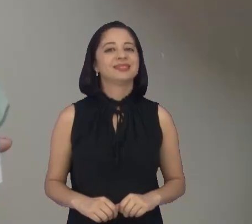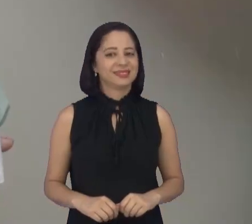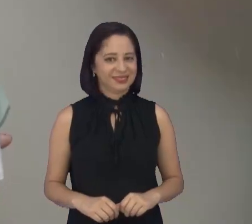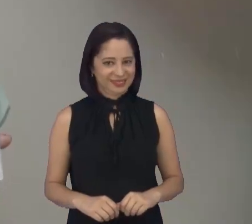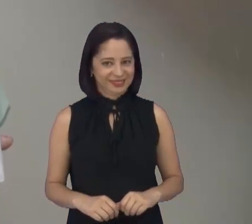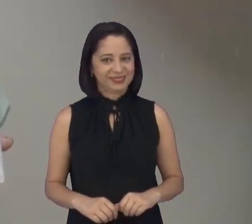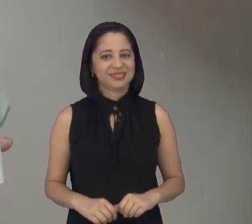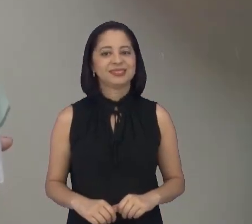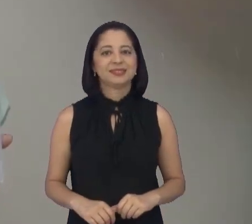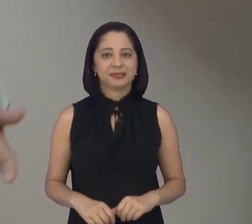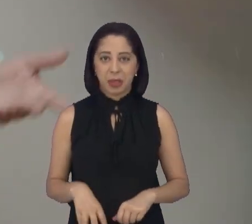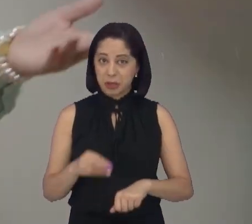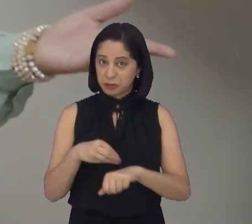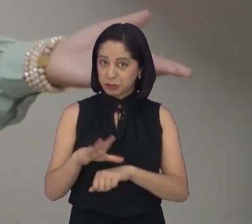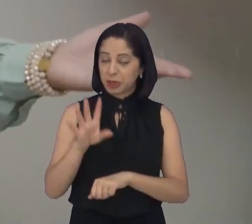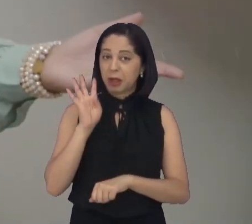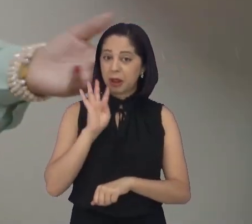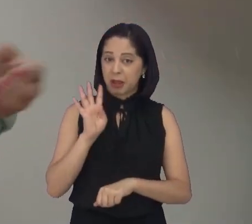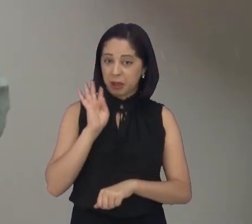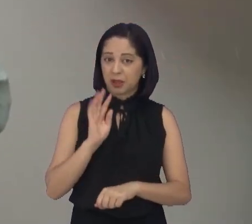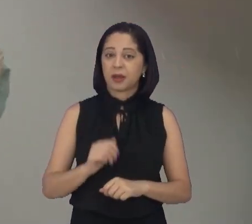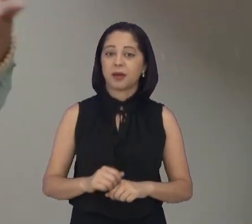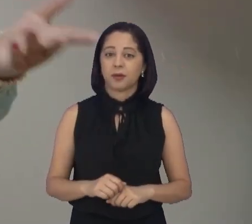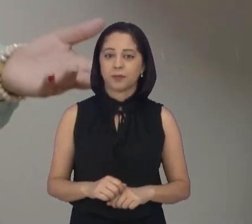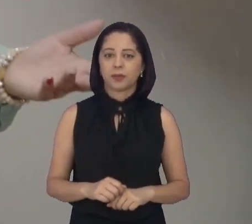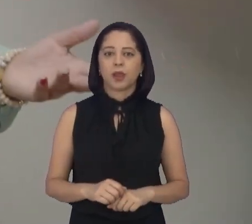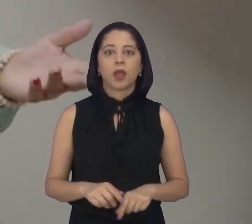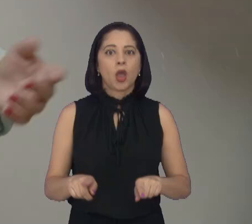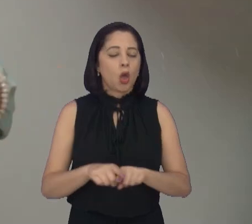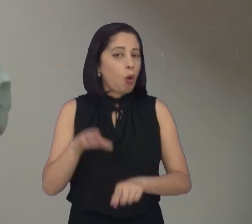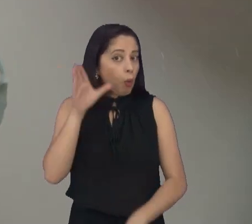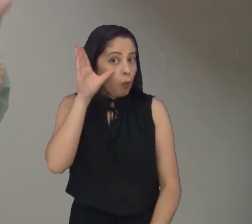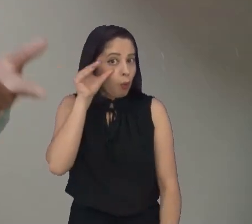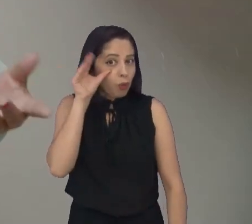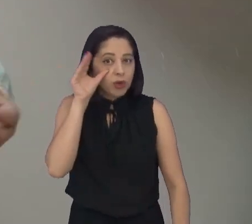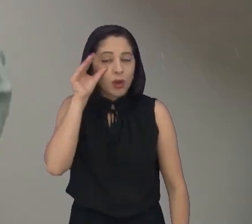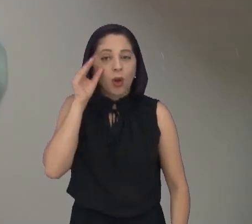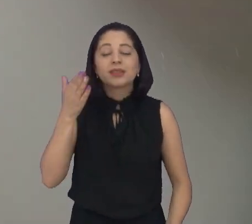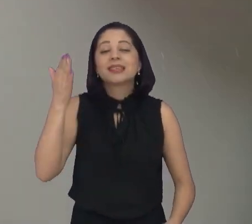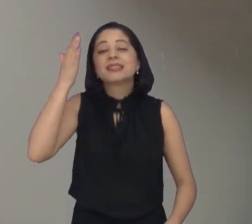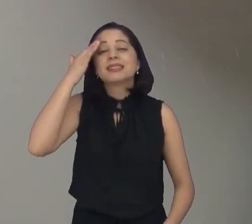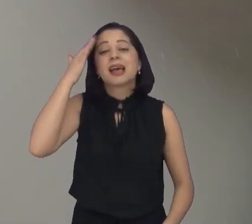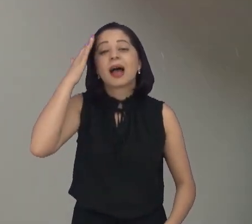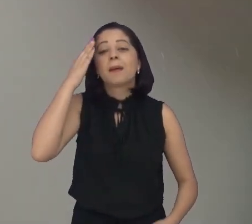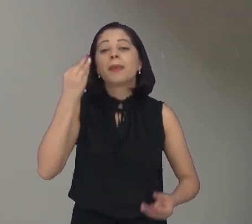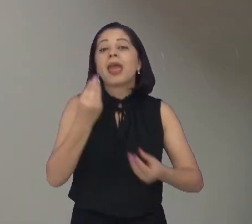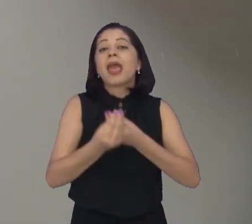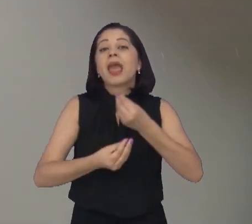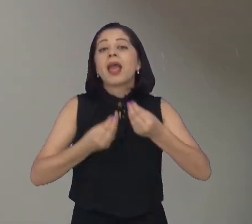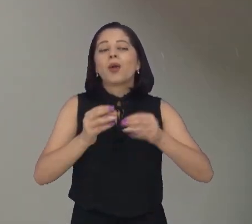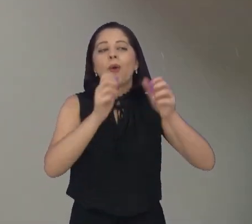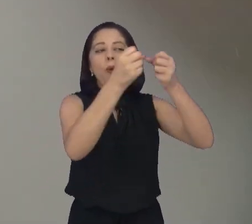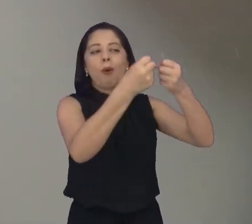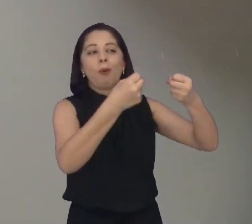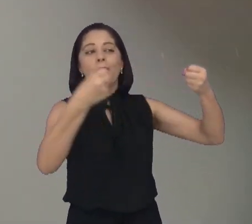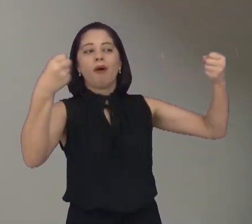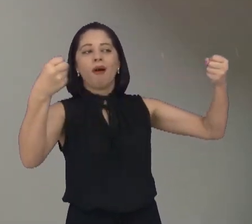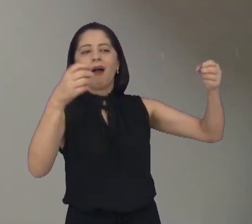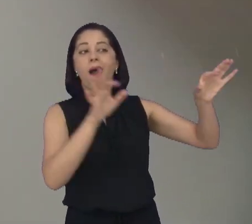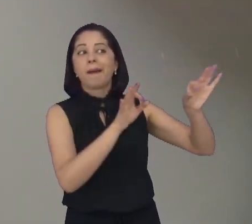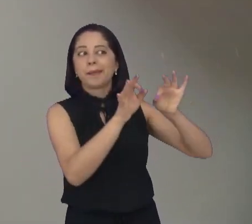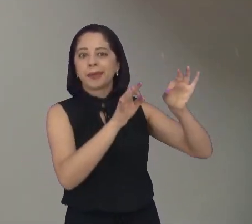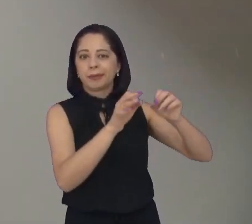Ótimas dicas, hein, Van? E é claro, né, que eu estou super curiosa para saber como organizar o